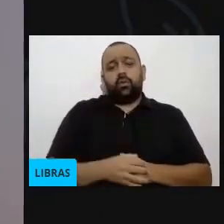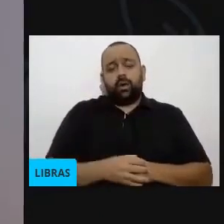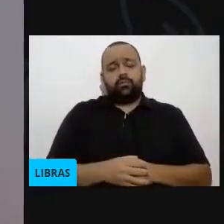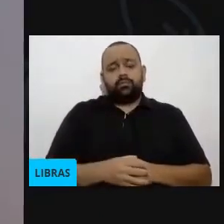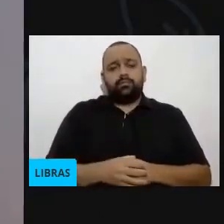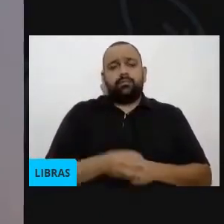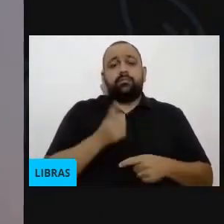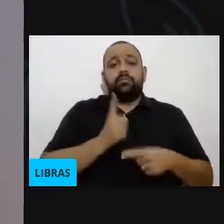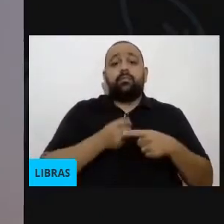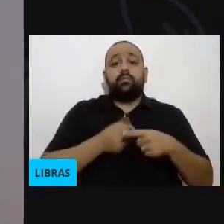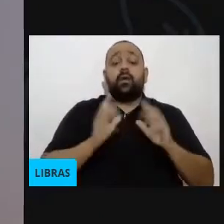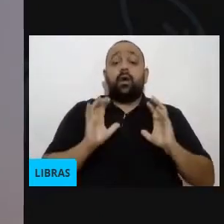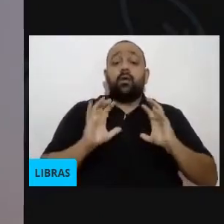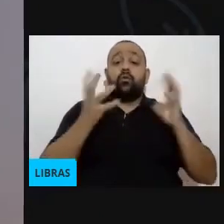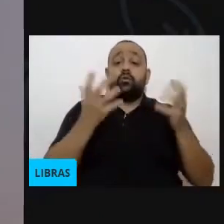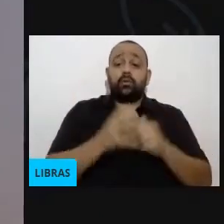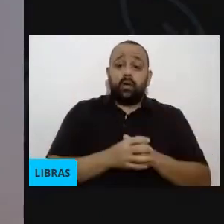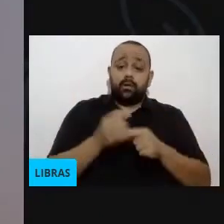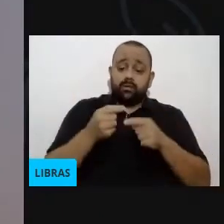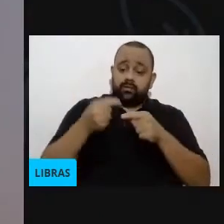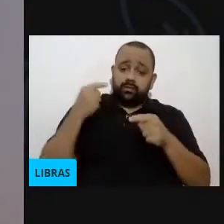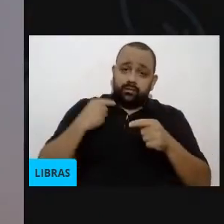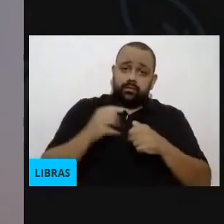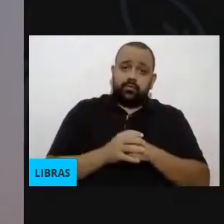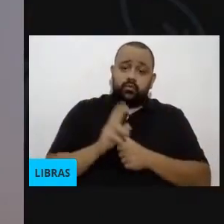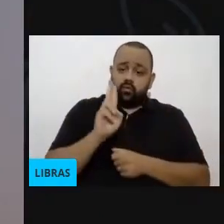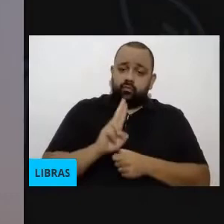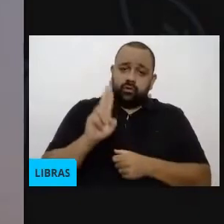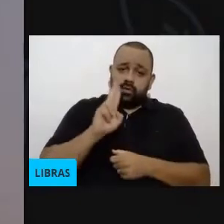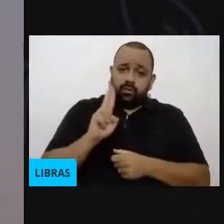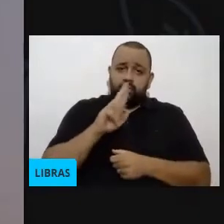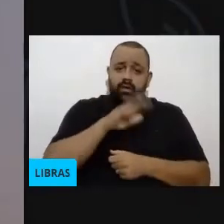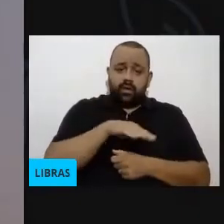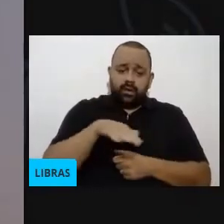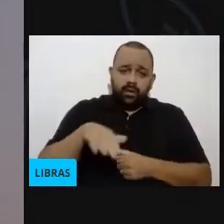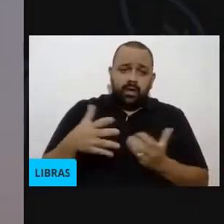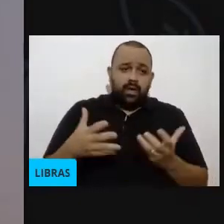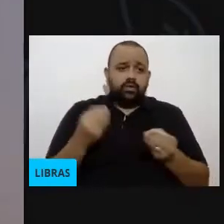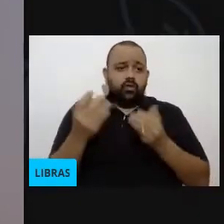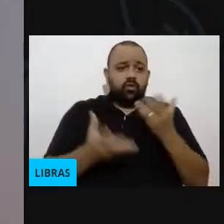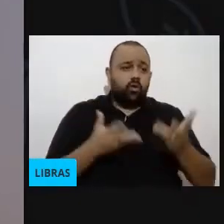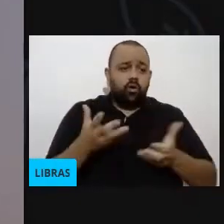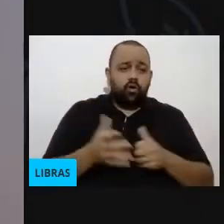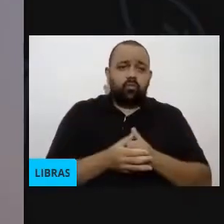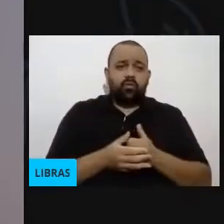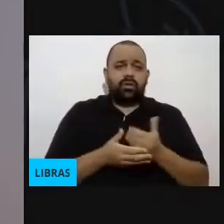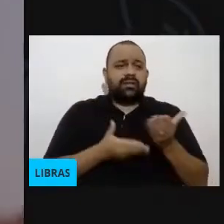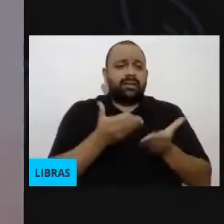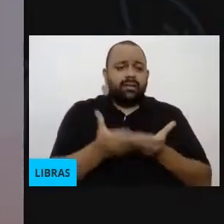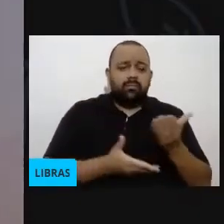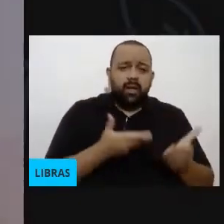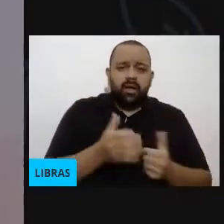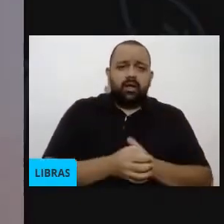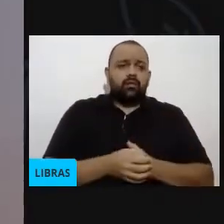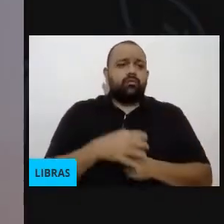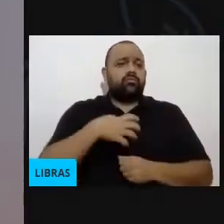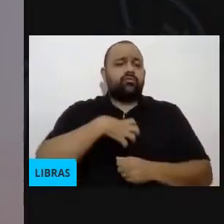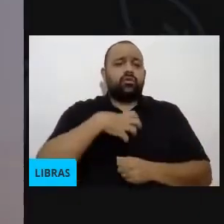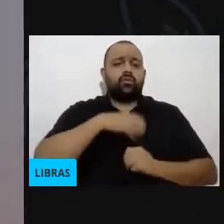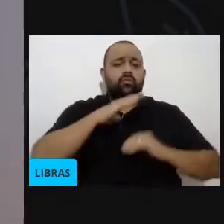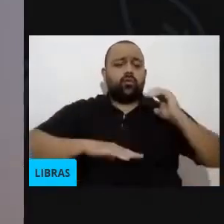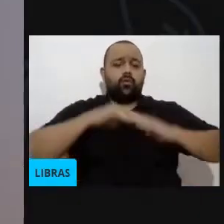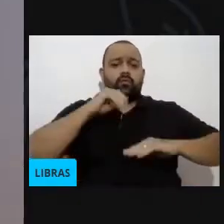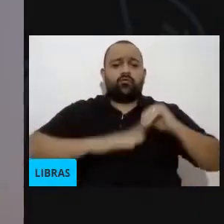a situação anterior, o nível de funcionamento da criança, né, o acesso ao tratamento, o posicionamento que os